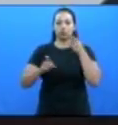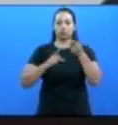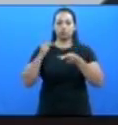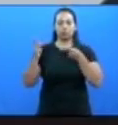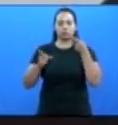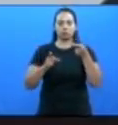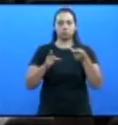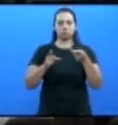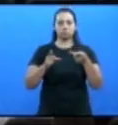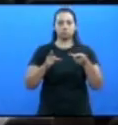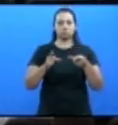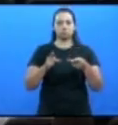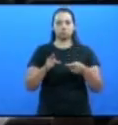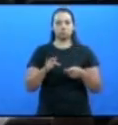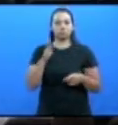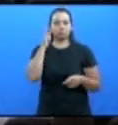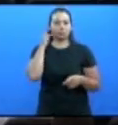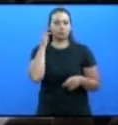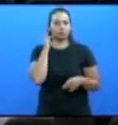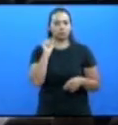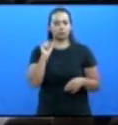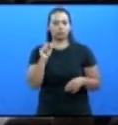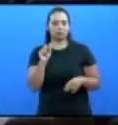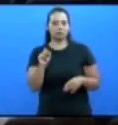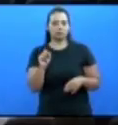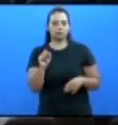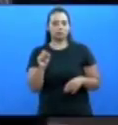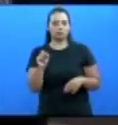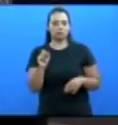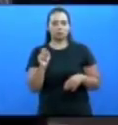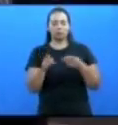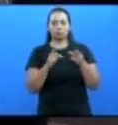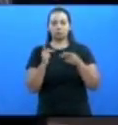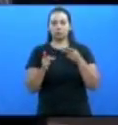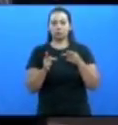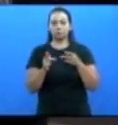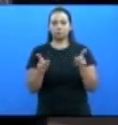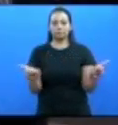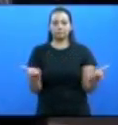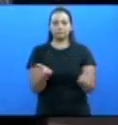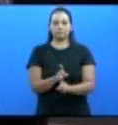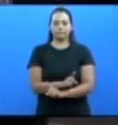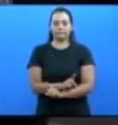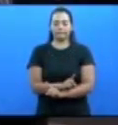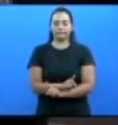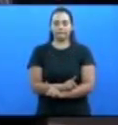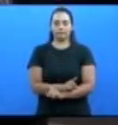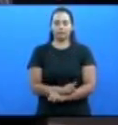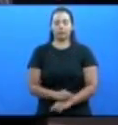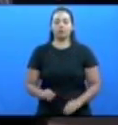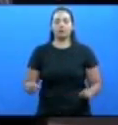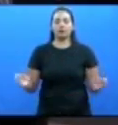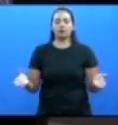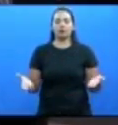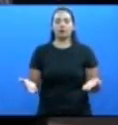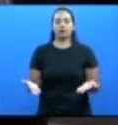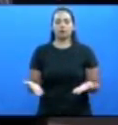Se há algum pedido de destaque. Não há. Portanto, submetemos...